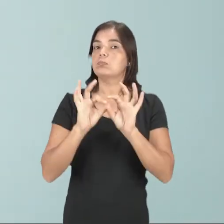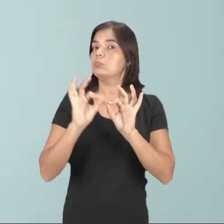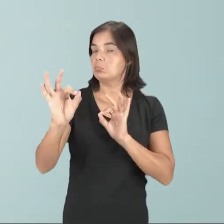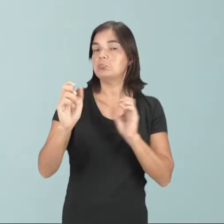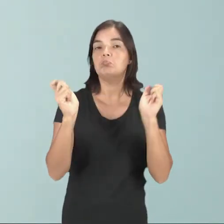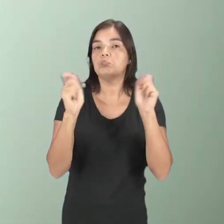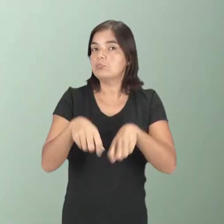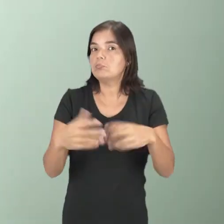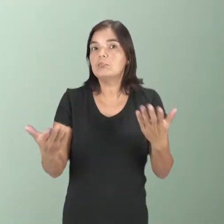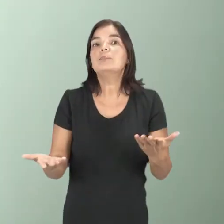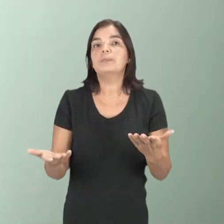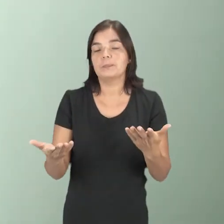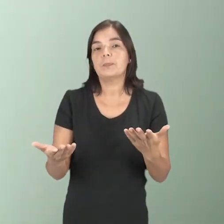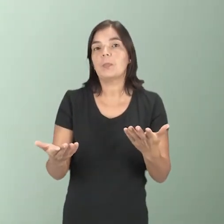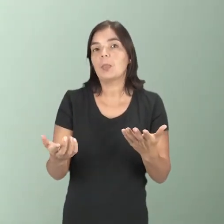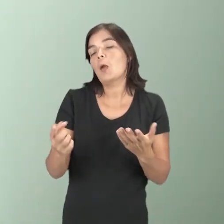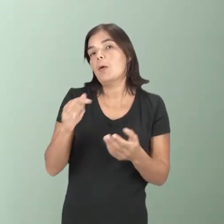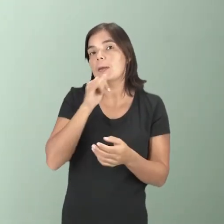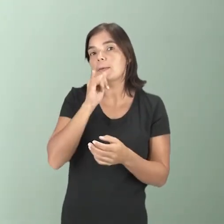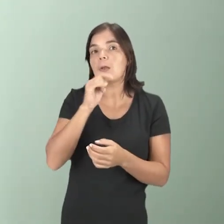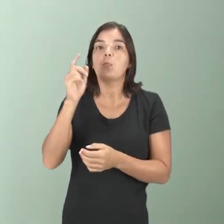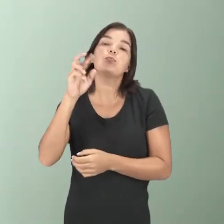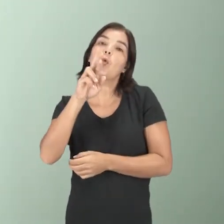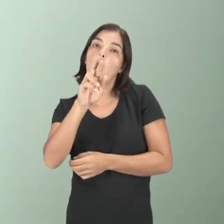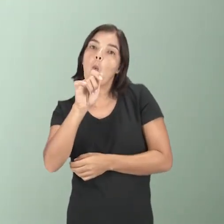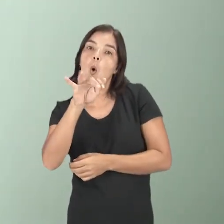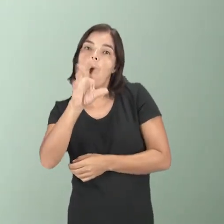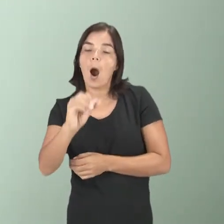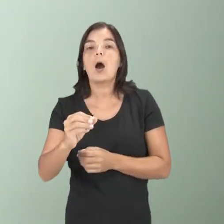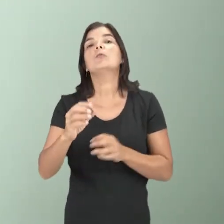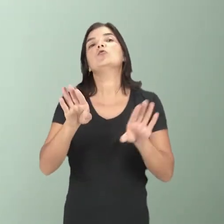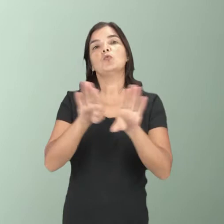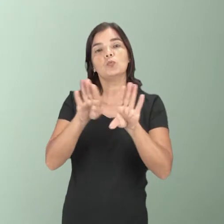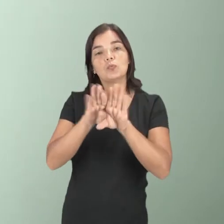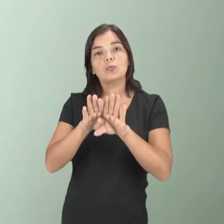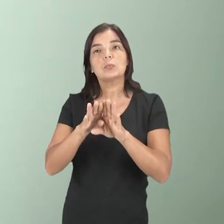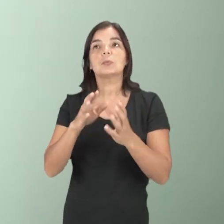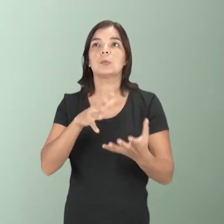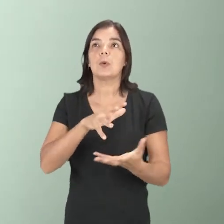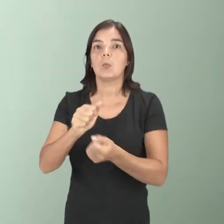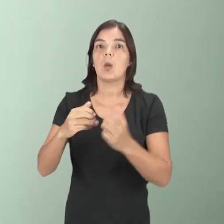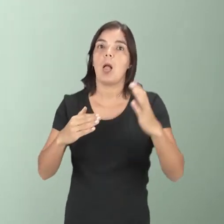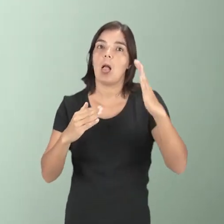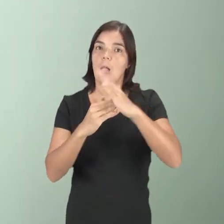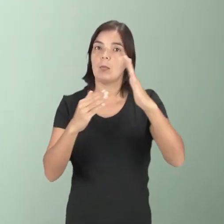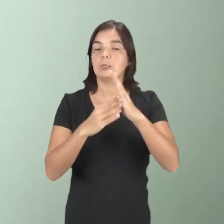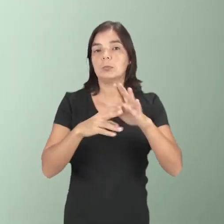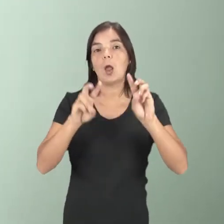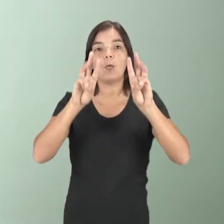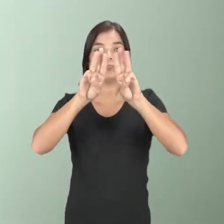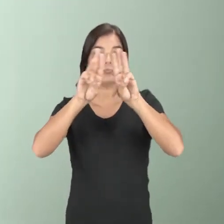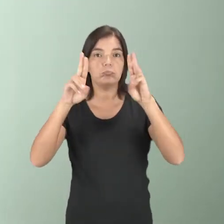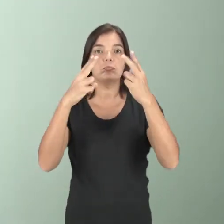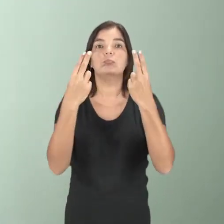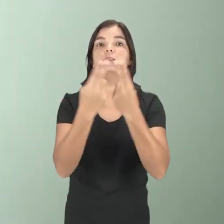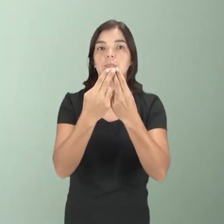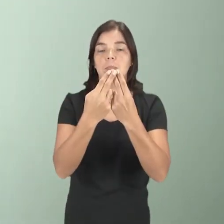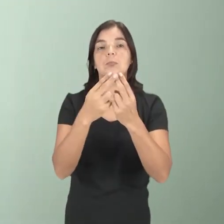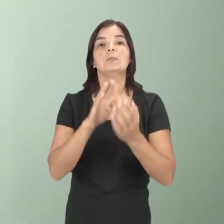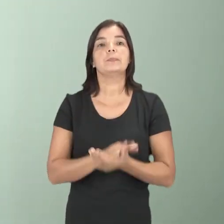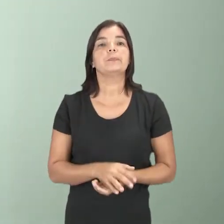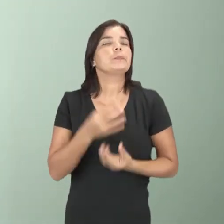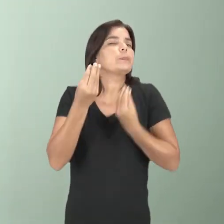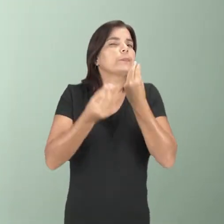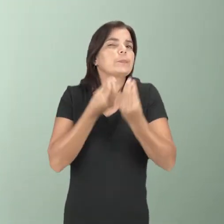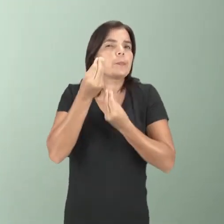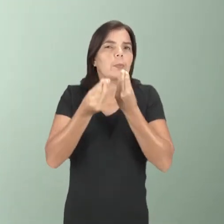distância pode ser o raio. O raio que é a distância da superfície até o centro de massa desse material, tá bom? Agora, como é